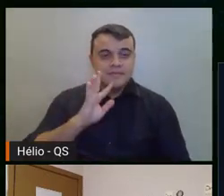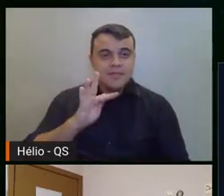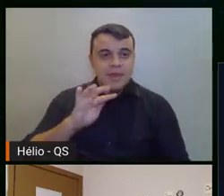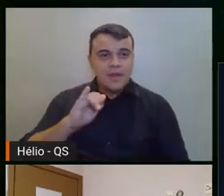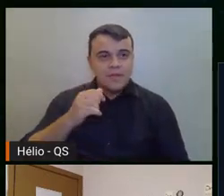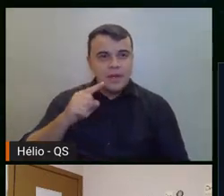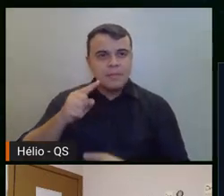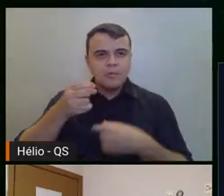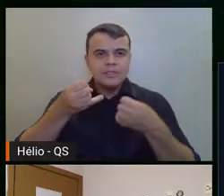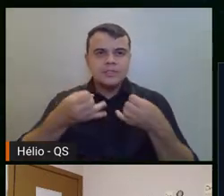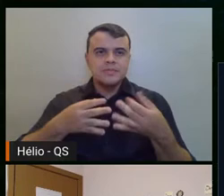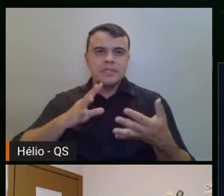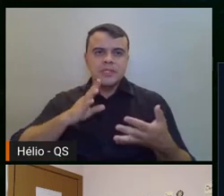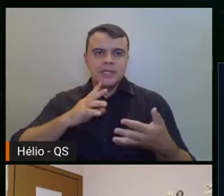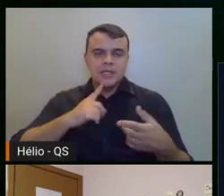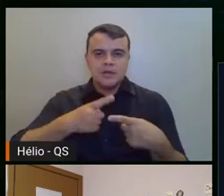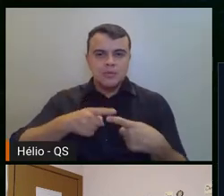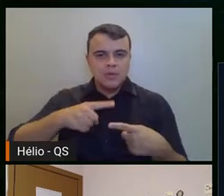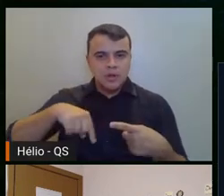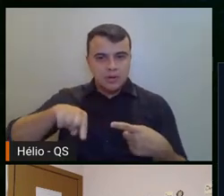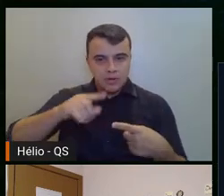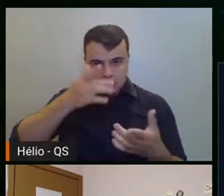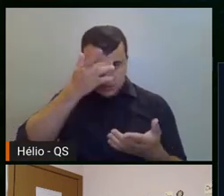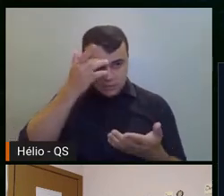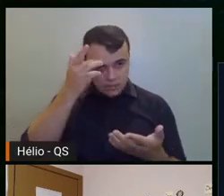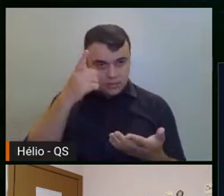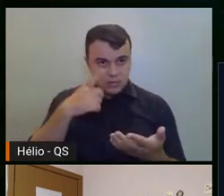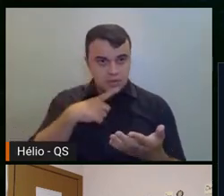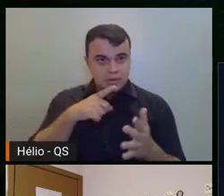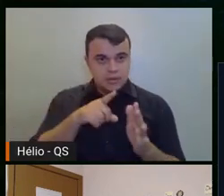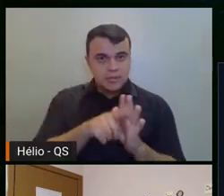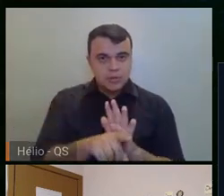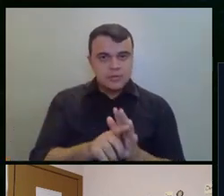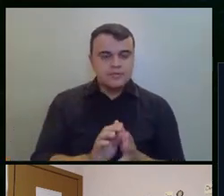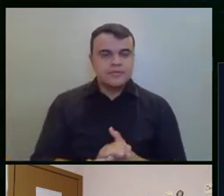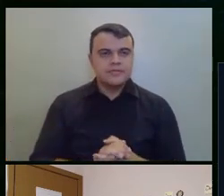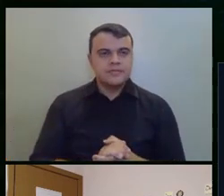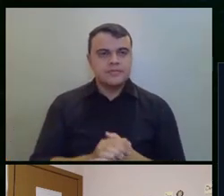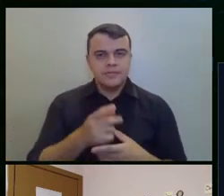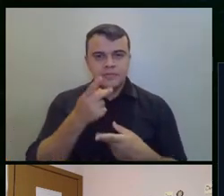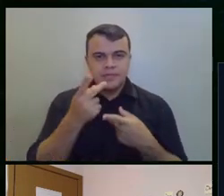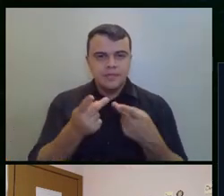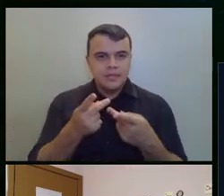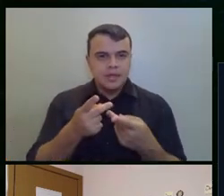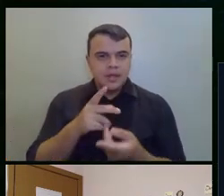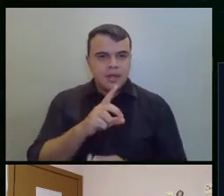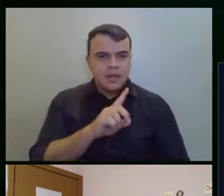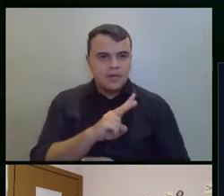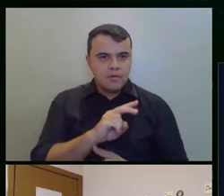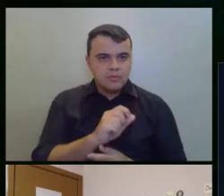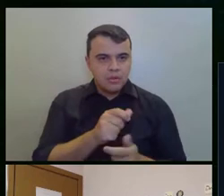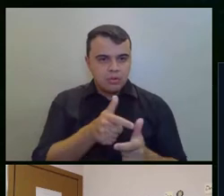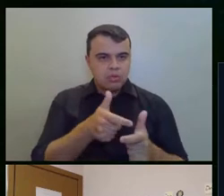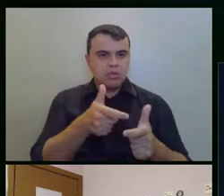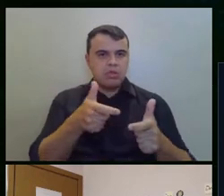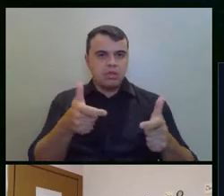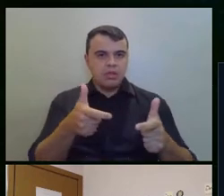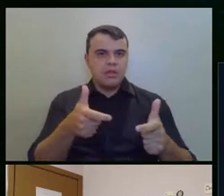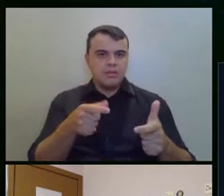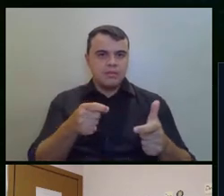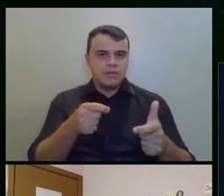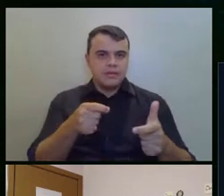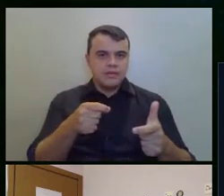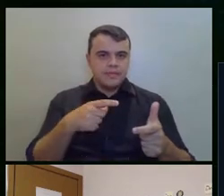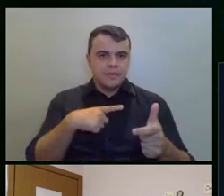alguns comentários legais aqui da Galera teve um pessoal perguntando aí falando que The Voice está crescendo muito né E se